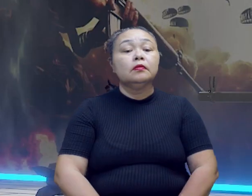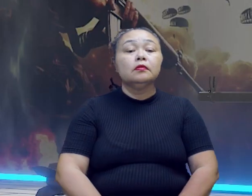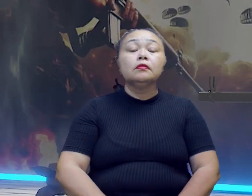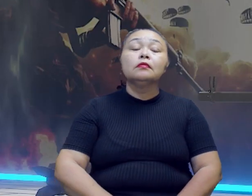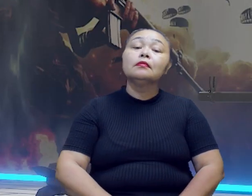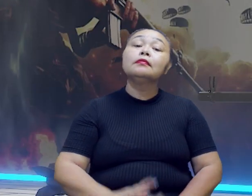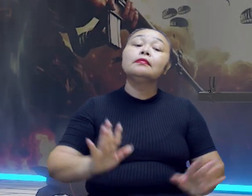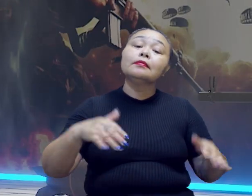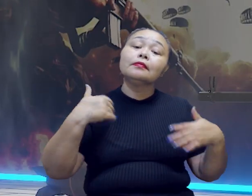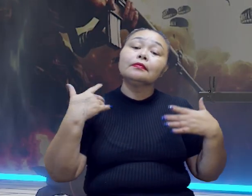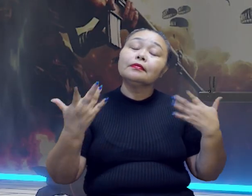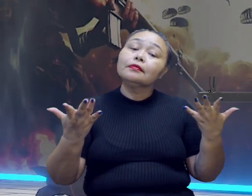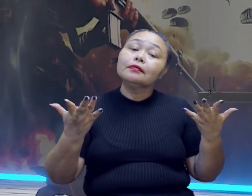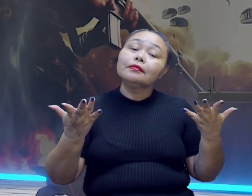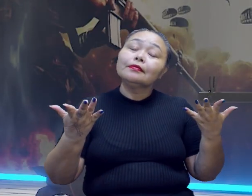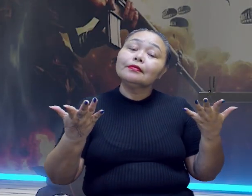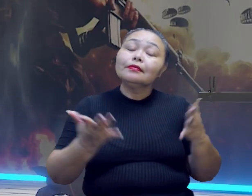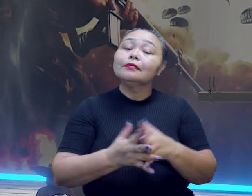Meus queridos,